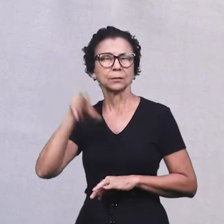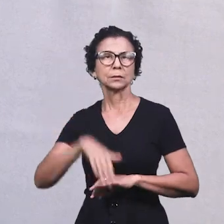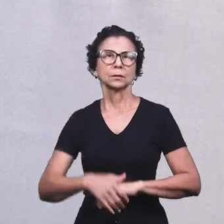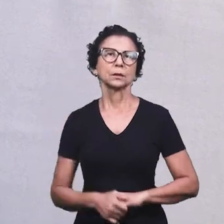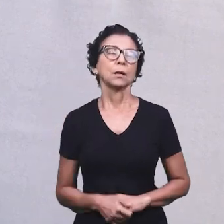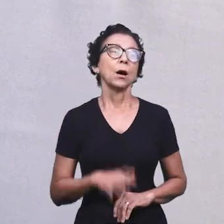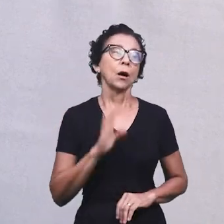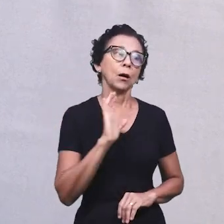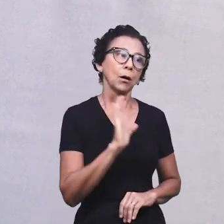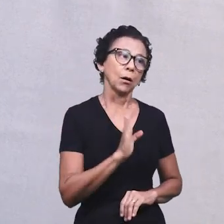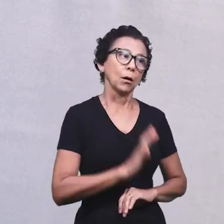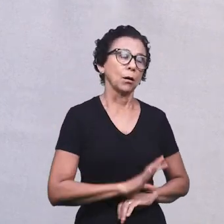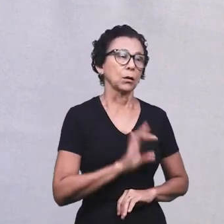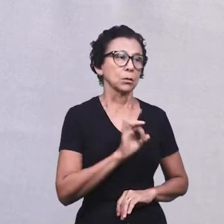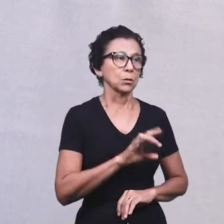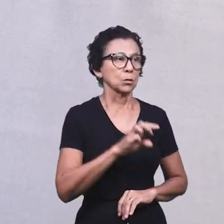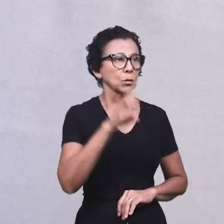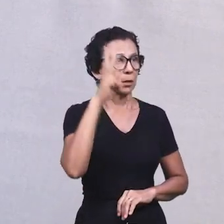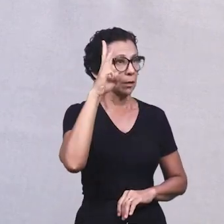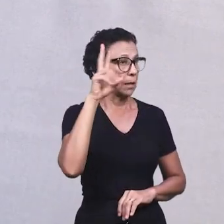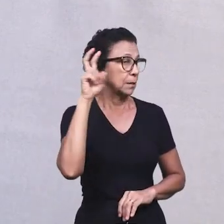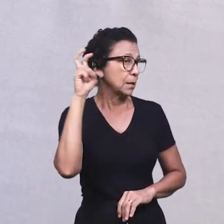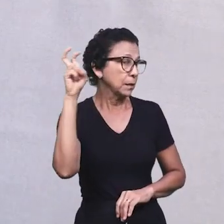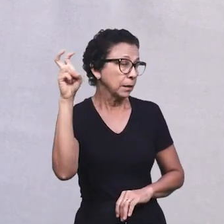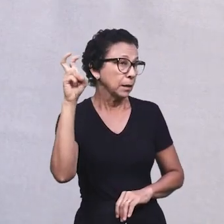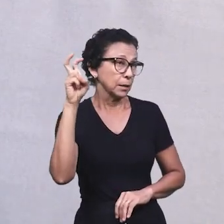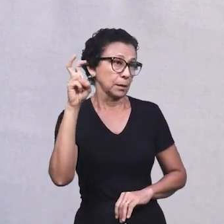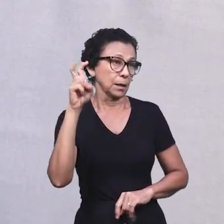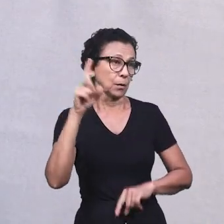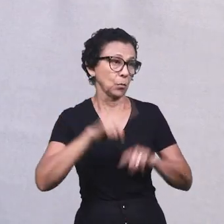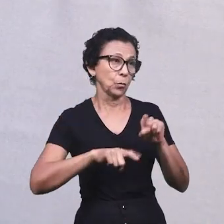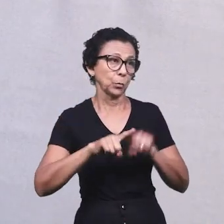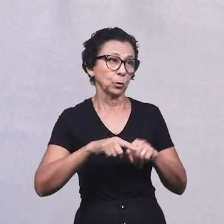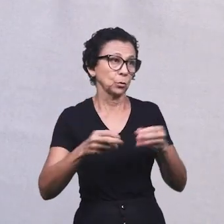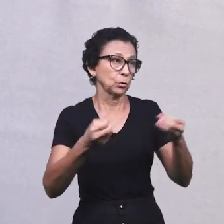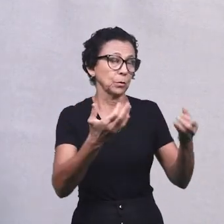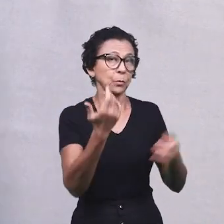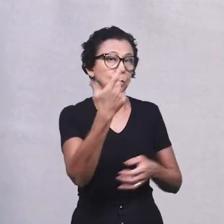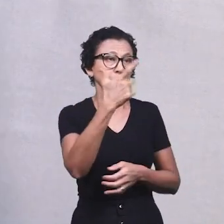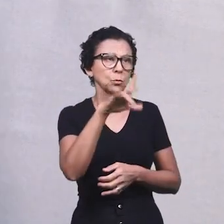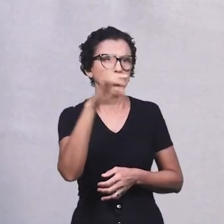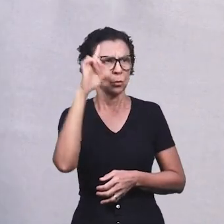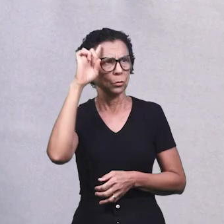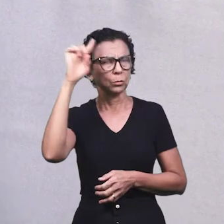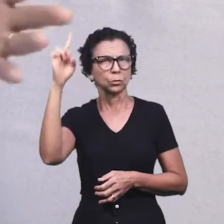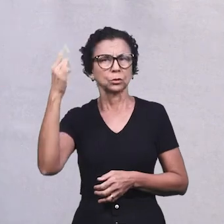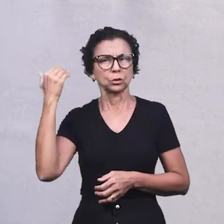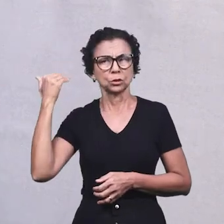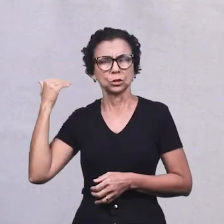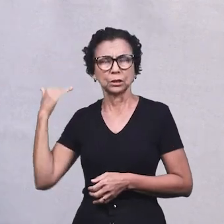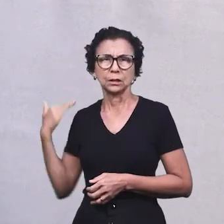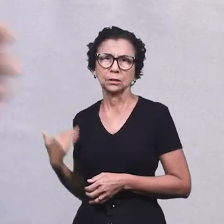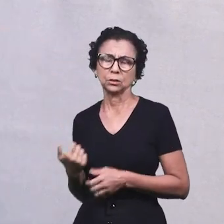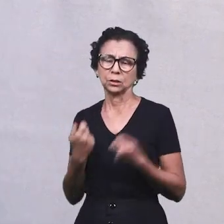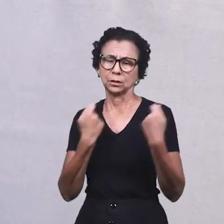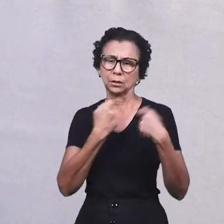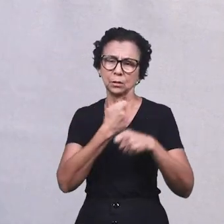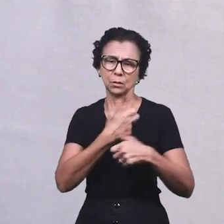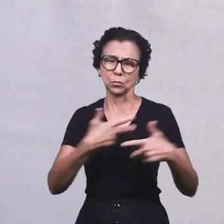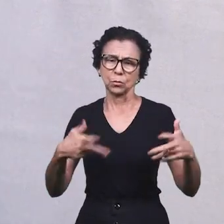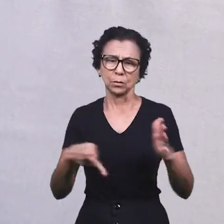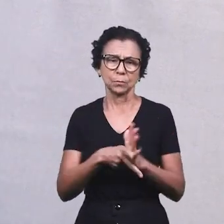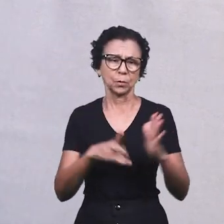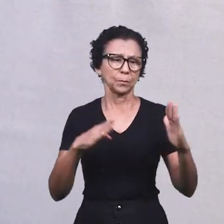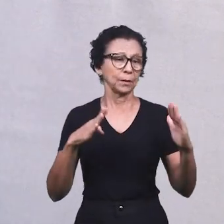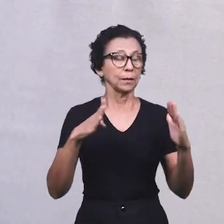vezes eu fiz isso. Olha, eu só entrego dia de terça e dia de quinta, porque os outros dias eu estava envolvida com as outras